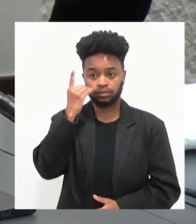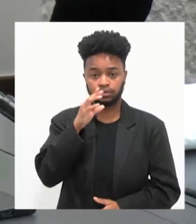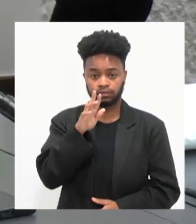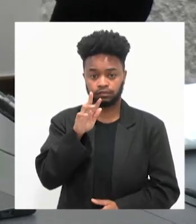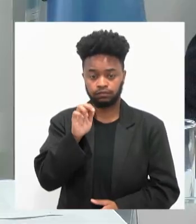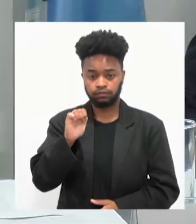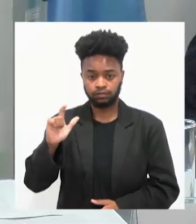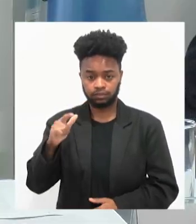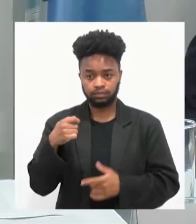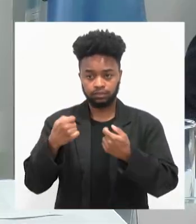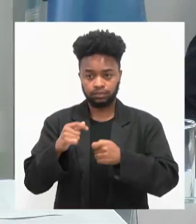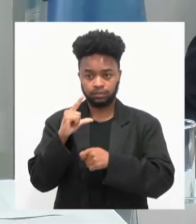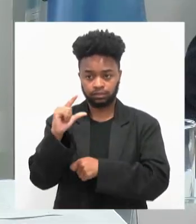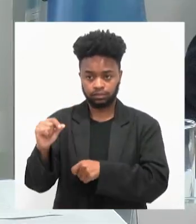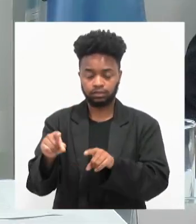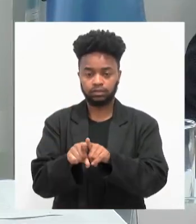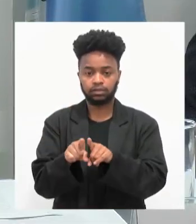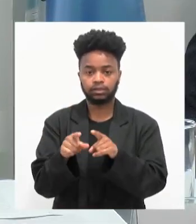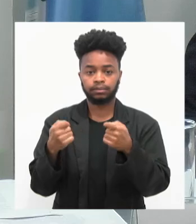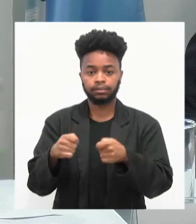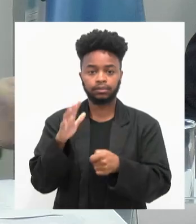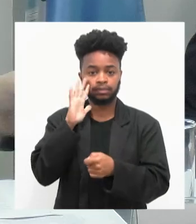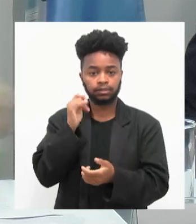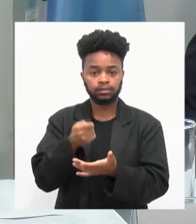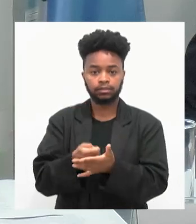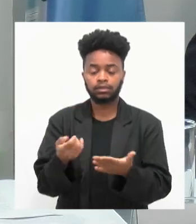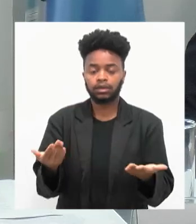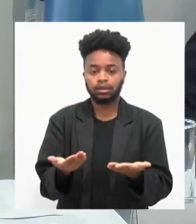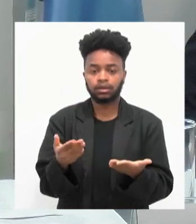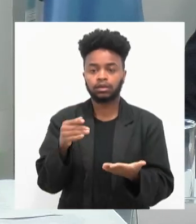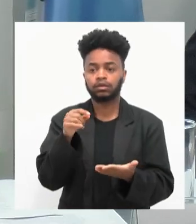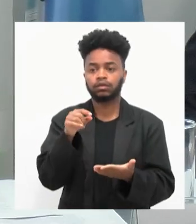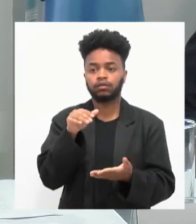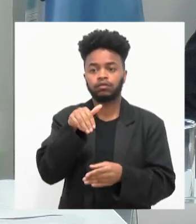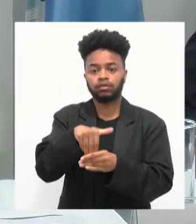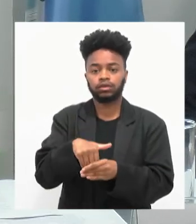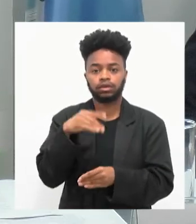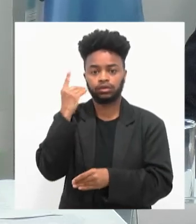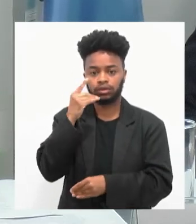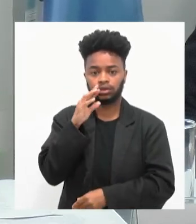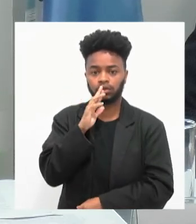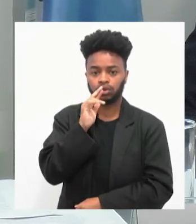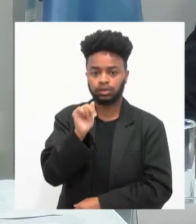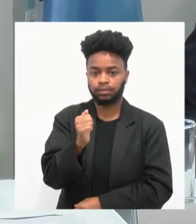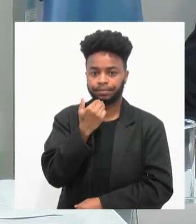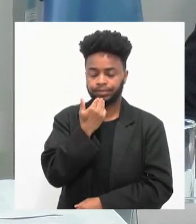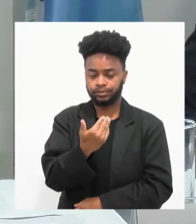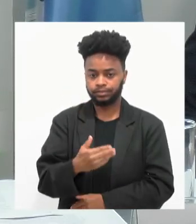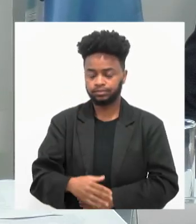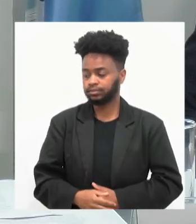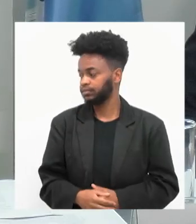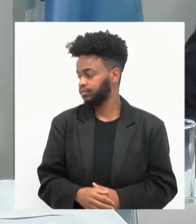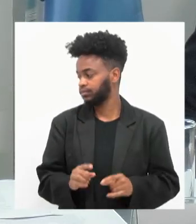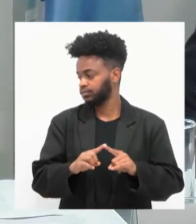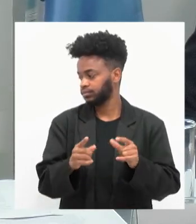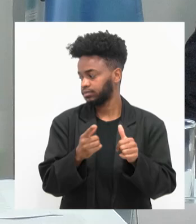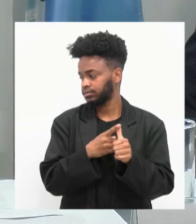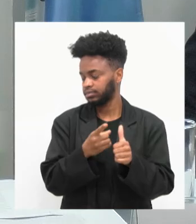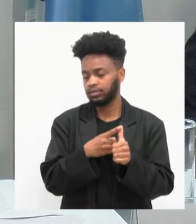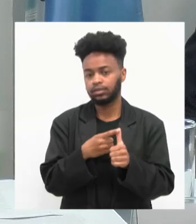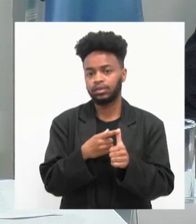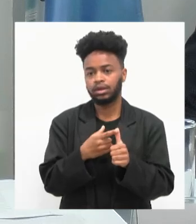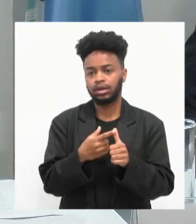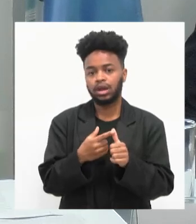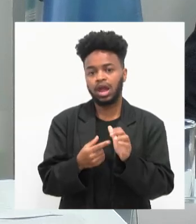ausentar, e a gente precisa deliberar aqui a votação que o deputado Rodrigo Amorim encaminhou. Eu queria, antes de colocar em